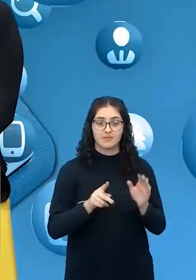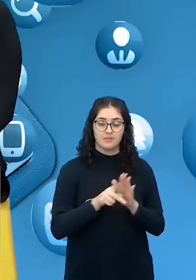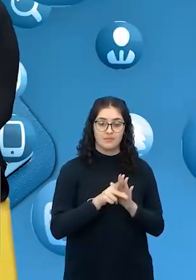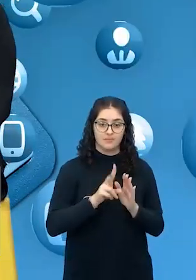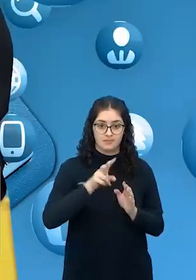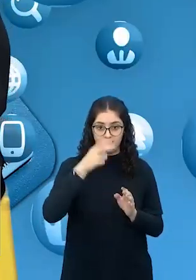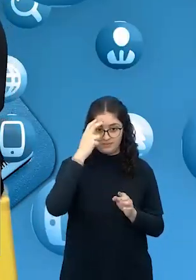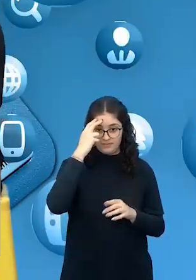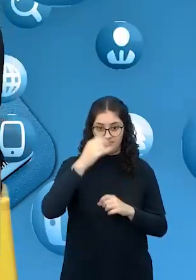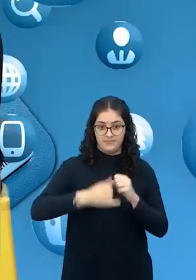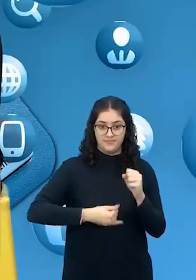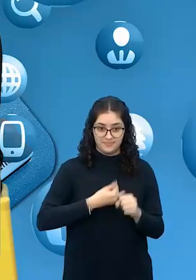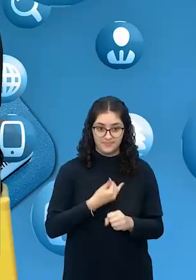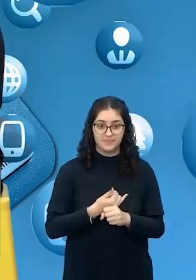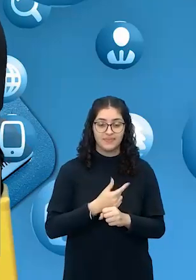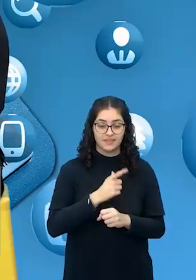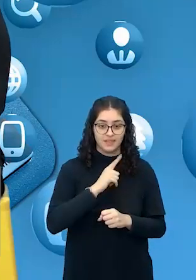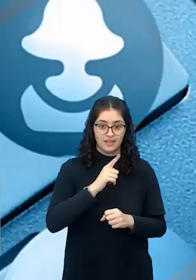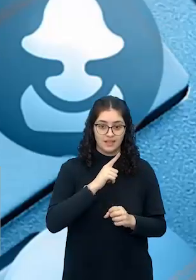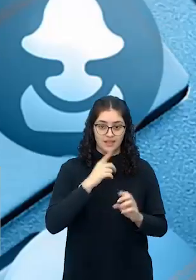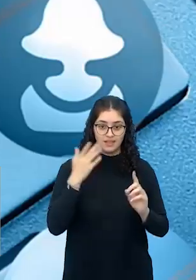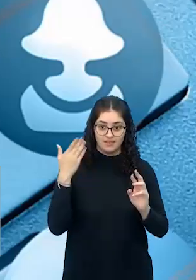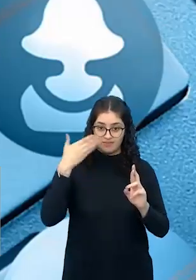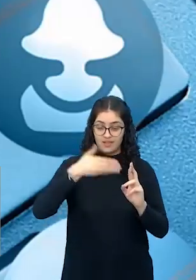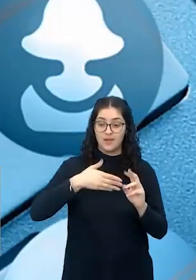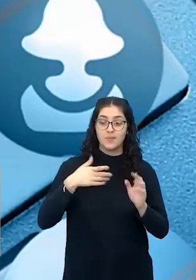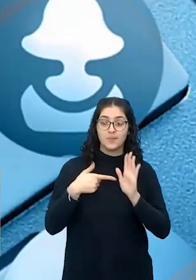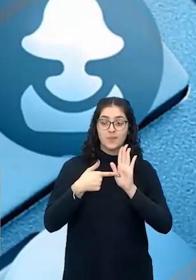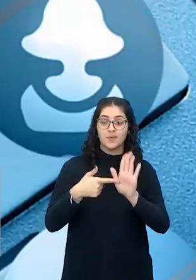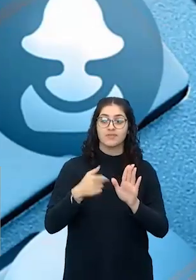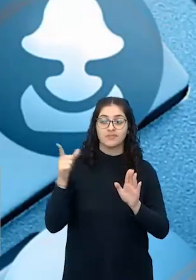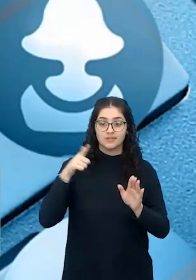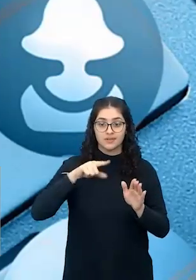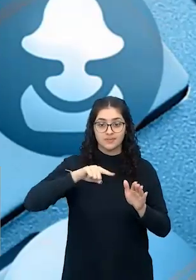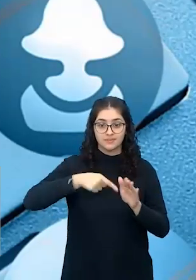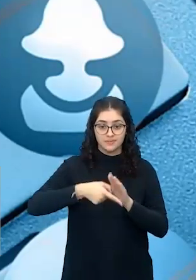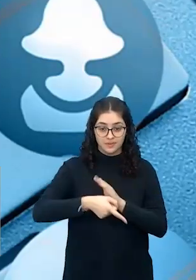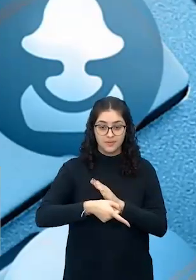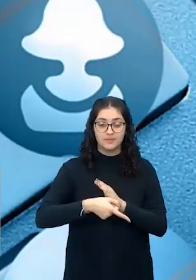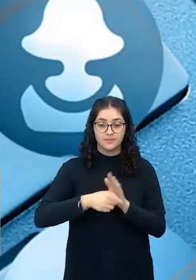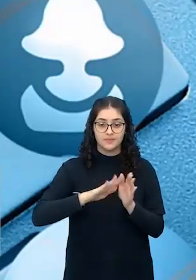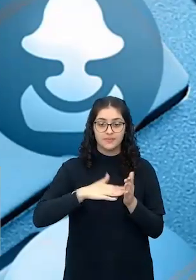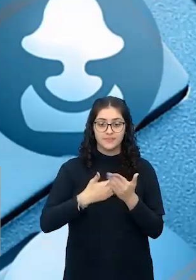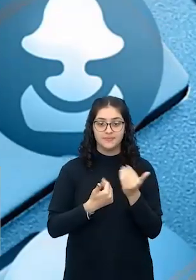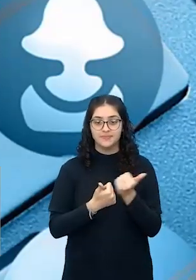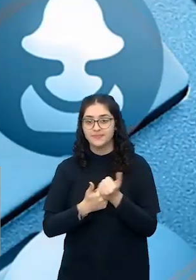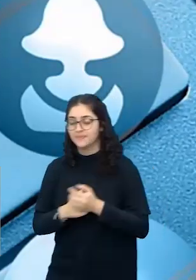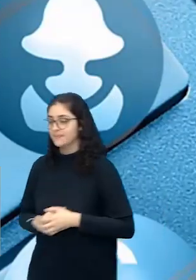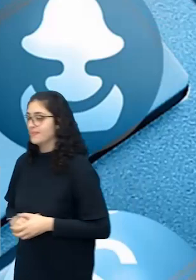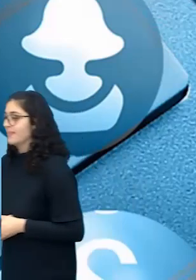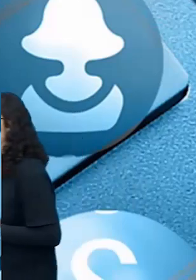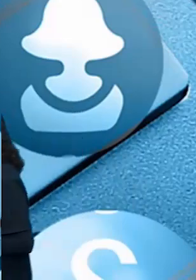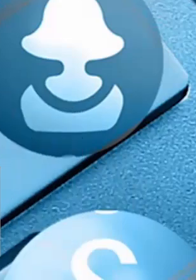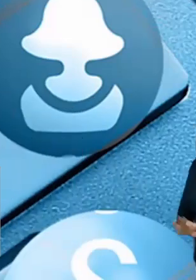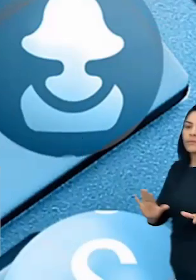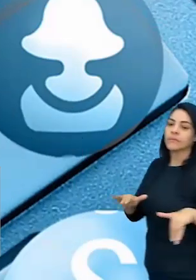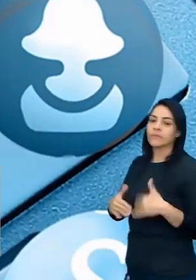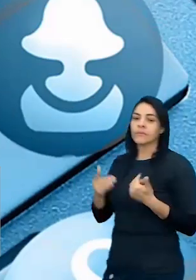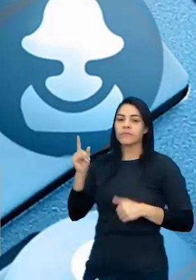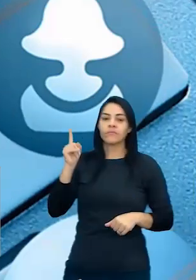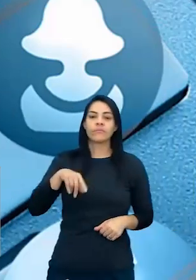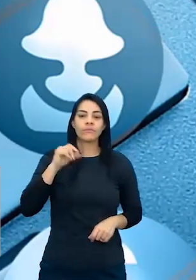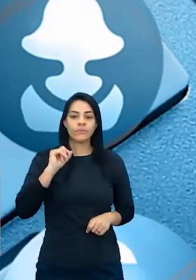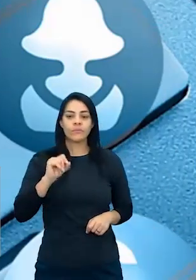digital, né, e a gente tem algumas referências depois também para vocês se aprofundarem aí nas nossas referências, é realmente provocar